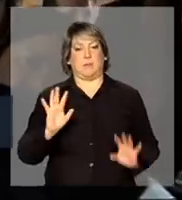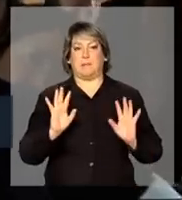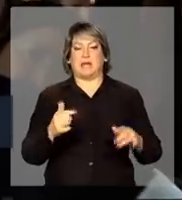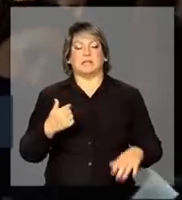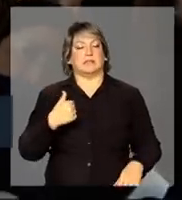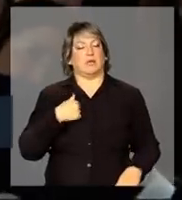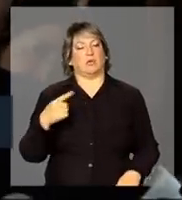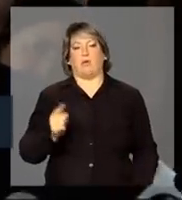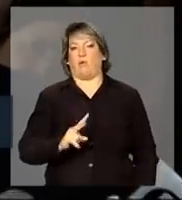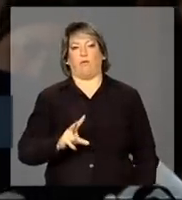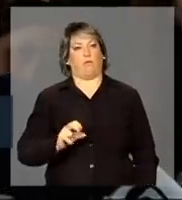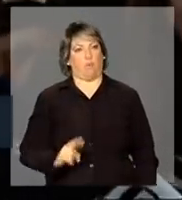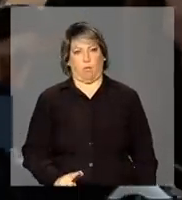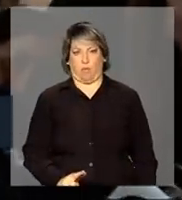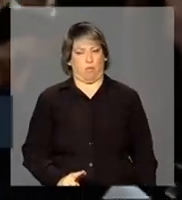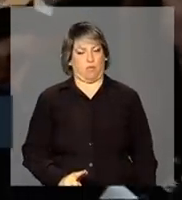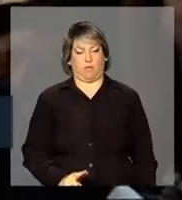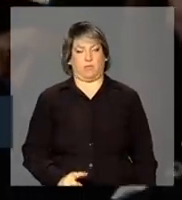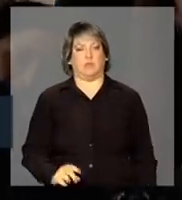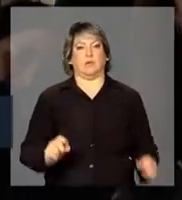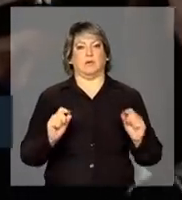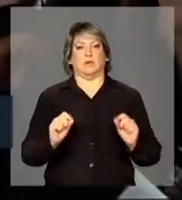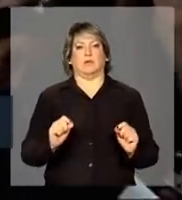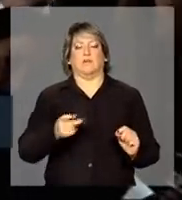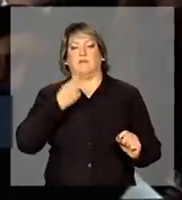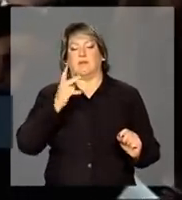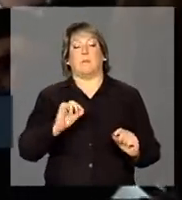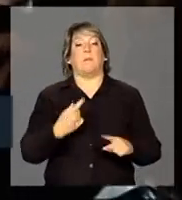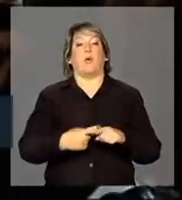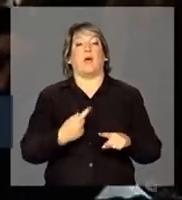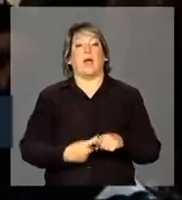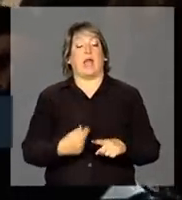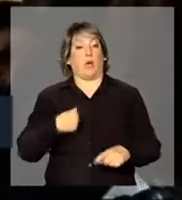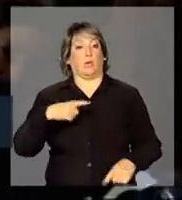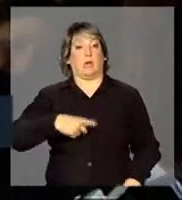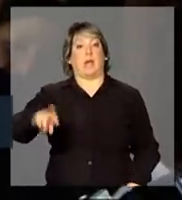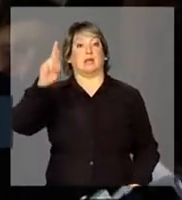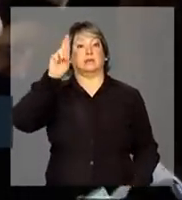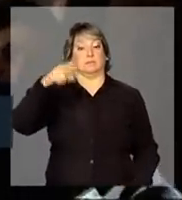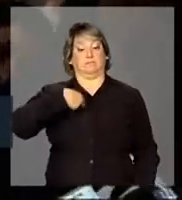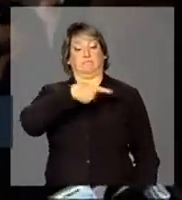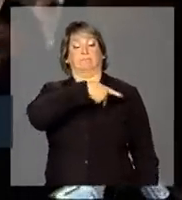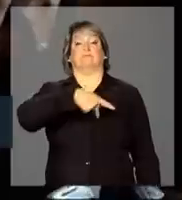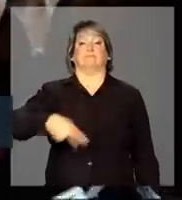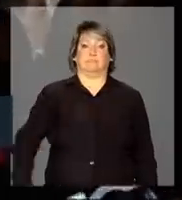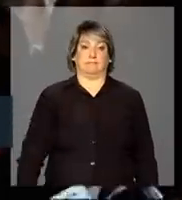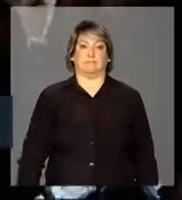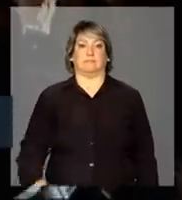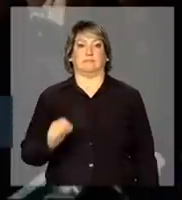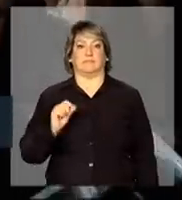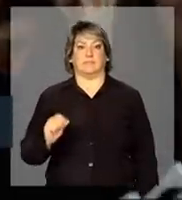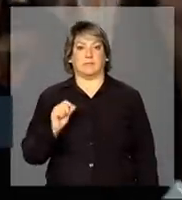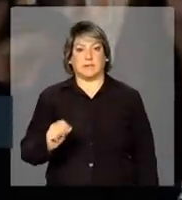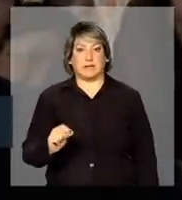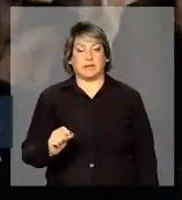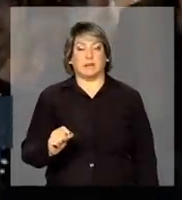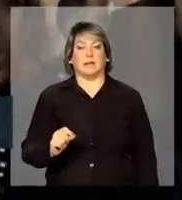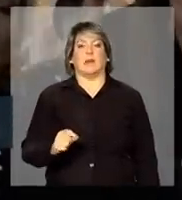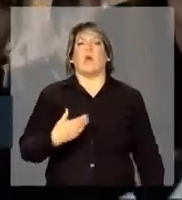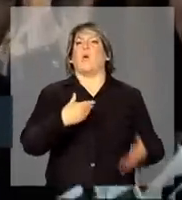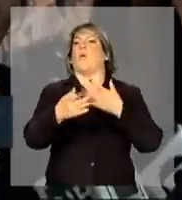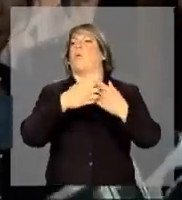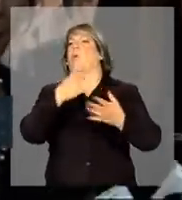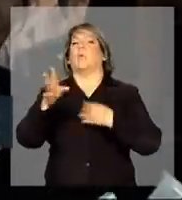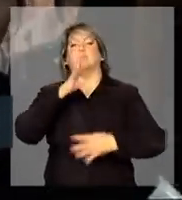alguma, Tânia, porque eu tenho uma responsabilidade presidencial, dar a base para qualquer